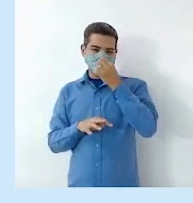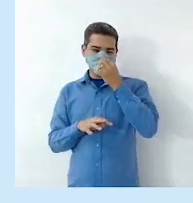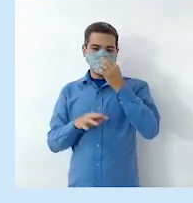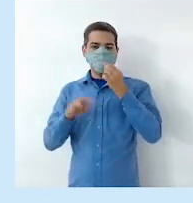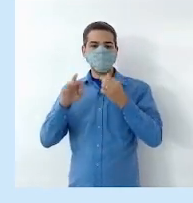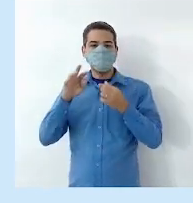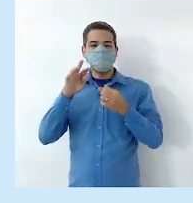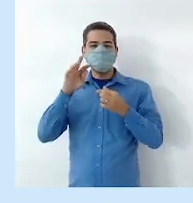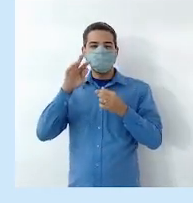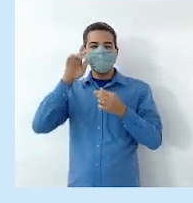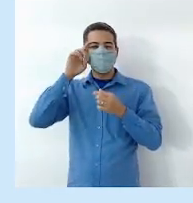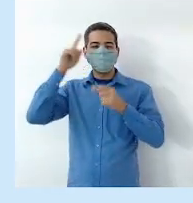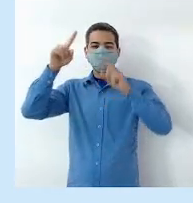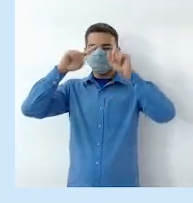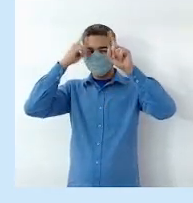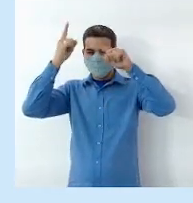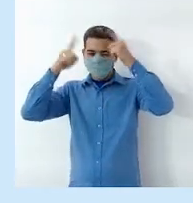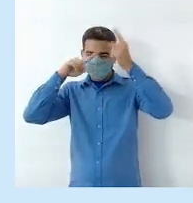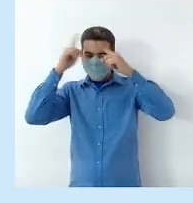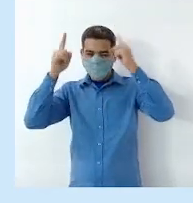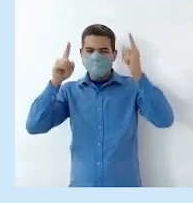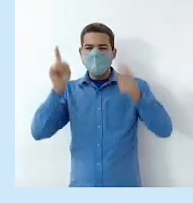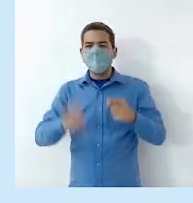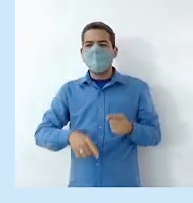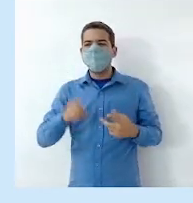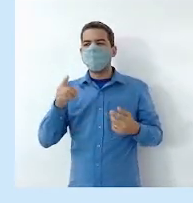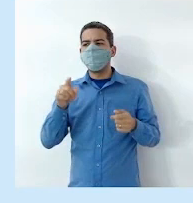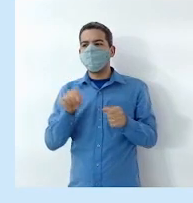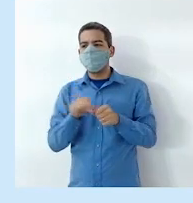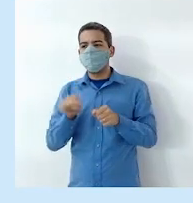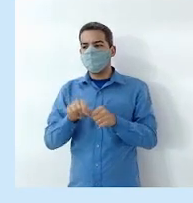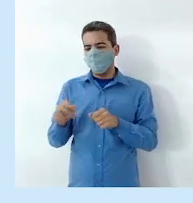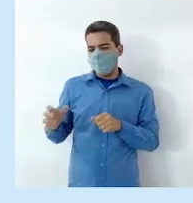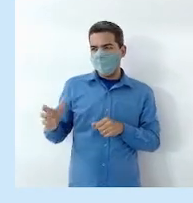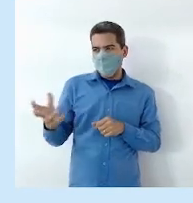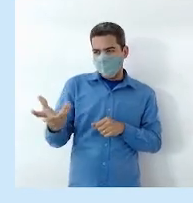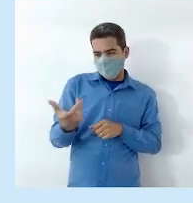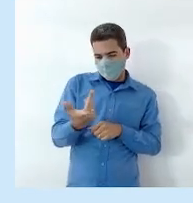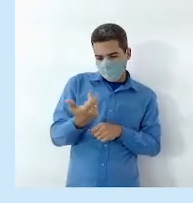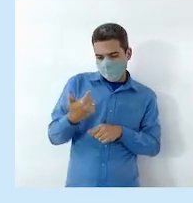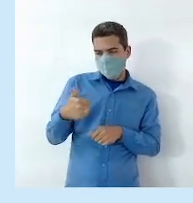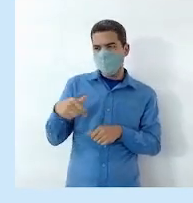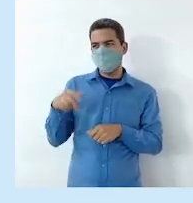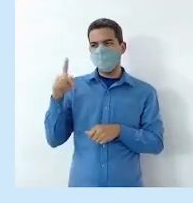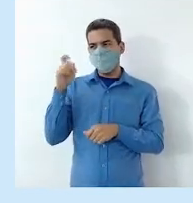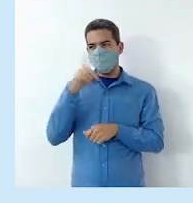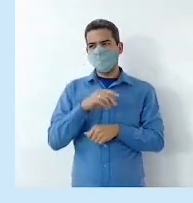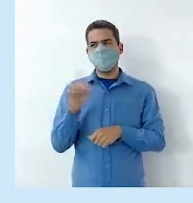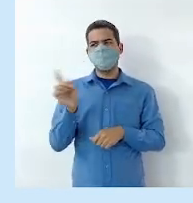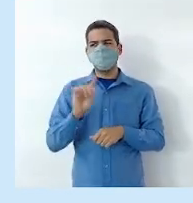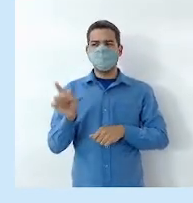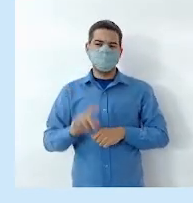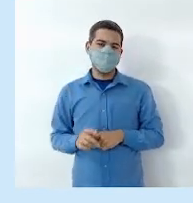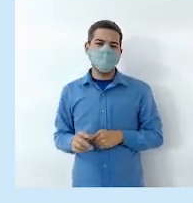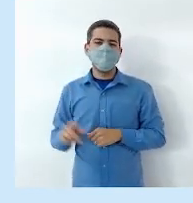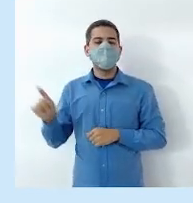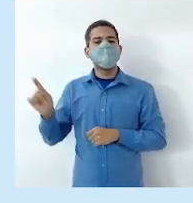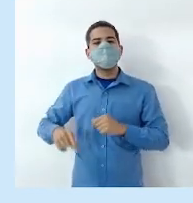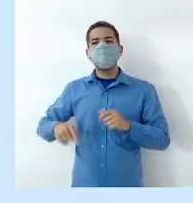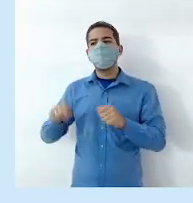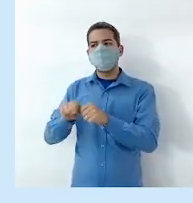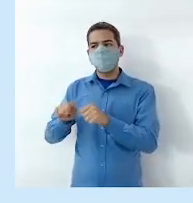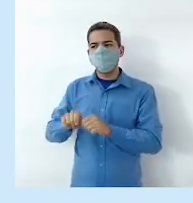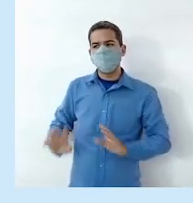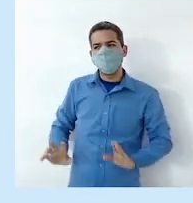ficcionais. Nada muito assim rebuscado, né? Eu quero começar com um